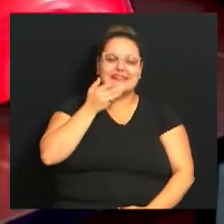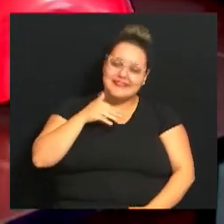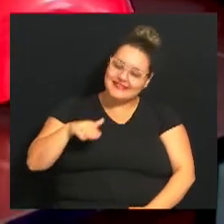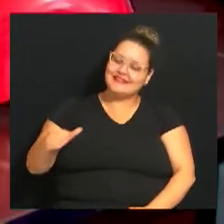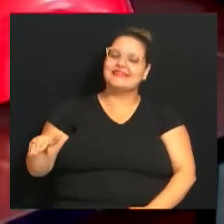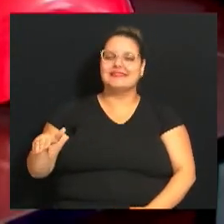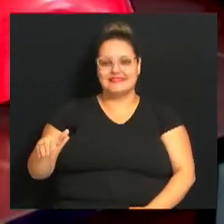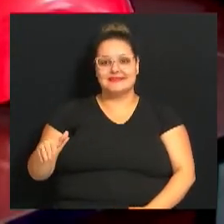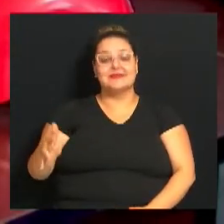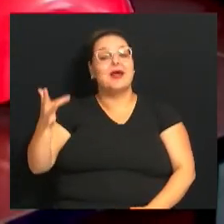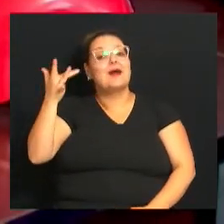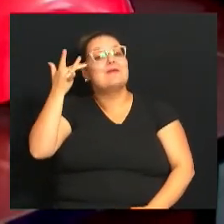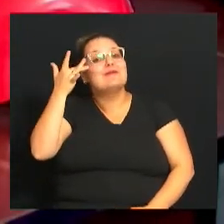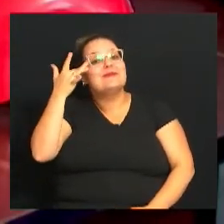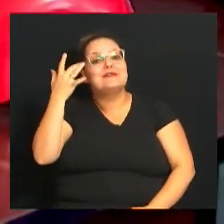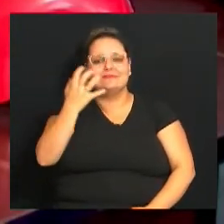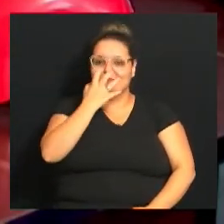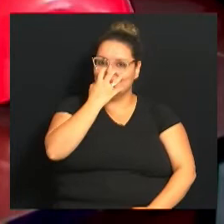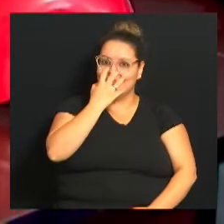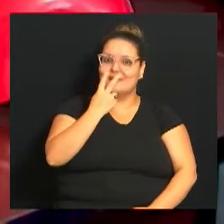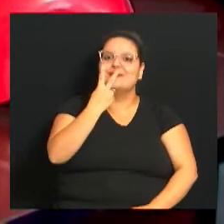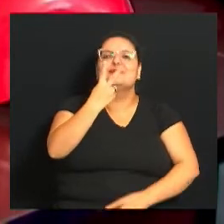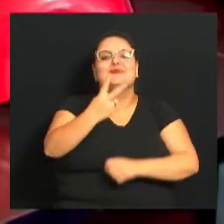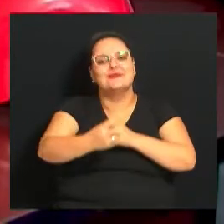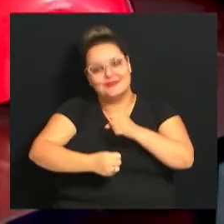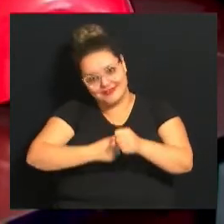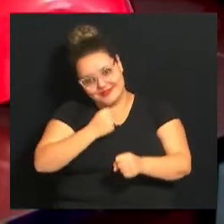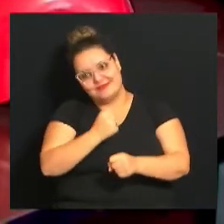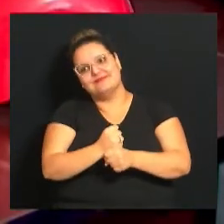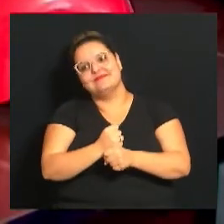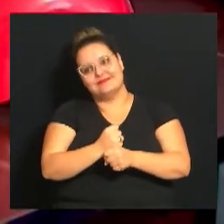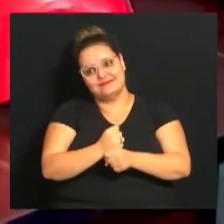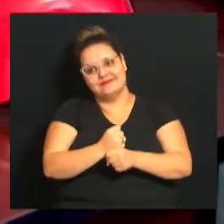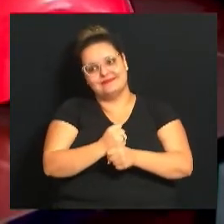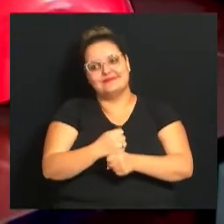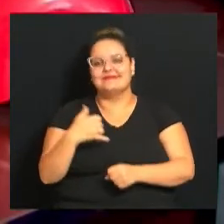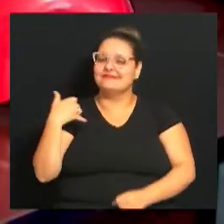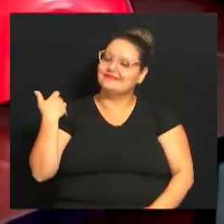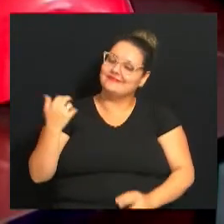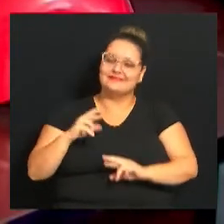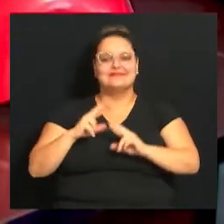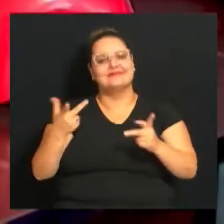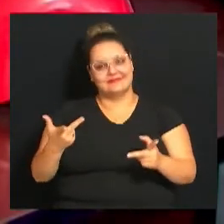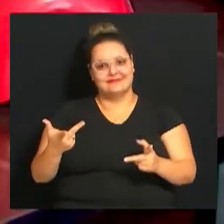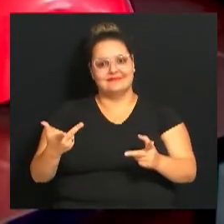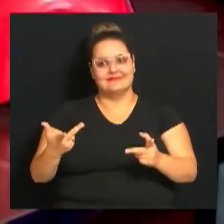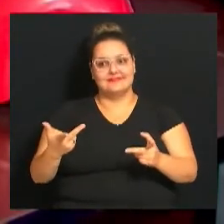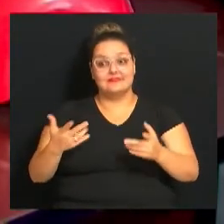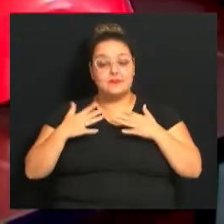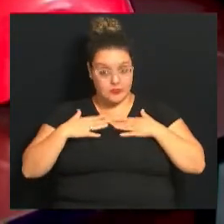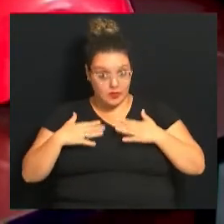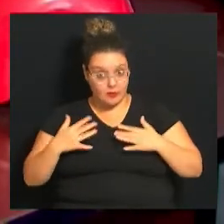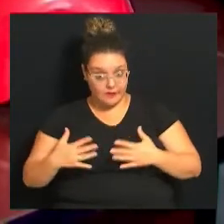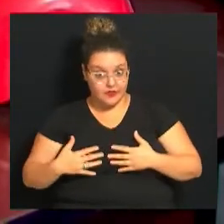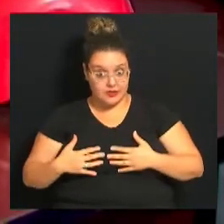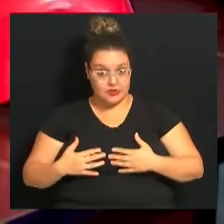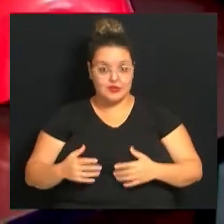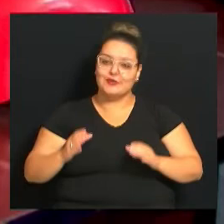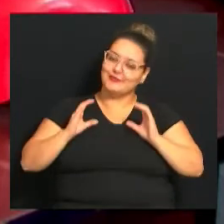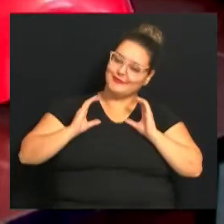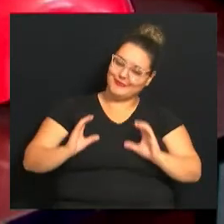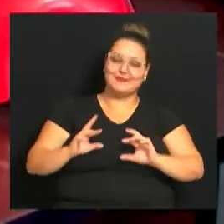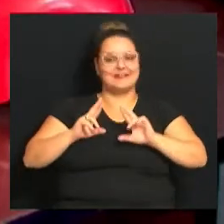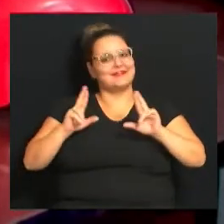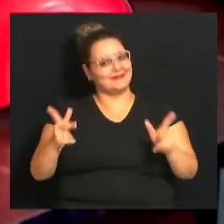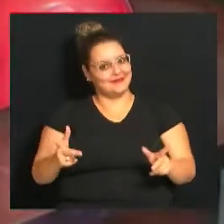do cachorro ela acontece por volta de 2 anos. Mas são idades diferentes. Idade física, né, fisiológica, e idade comportamental. E não